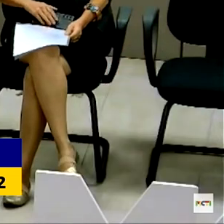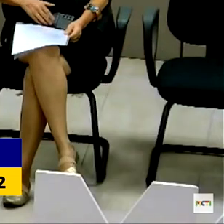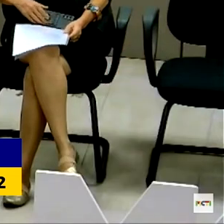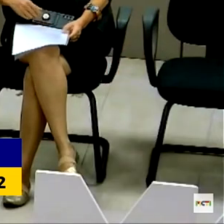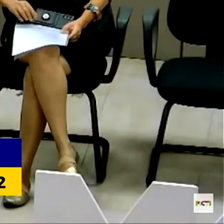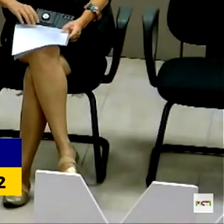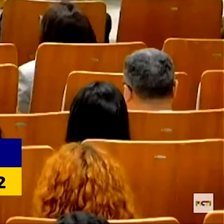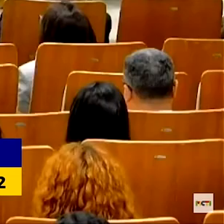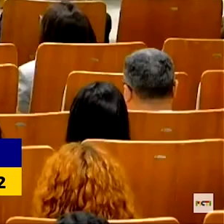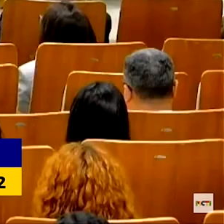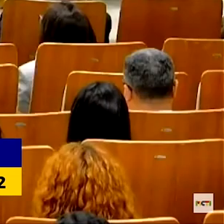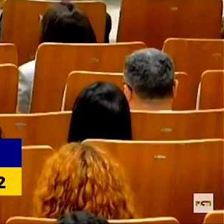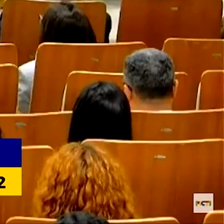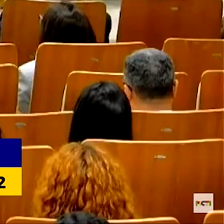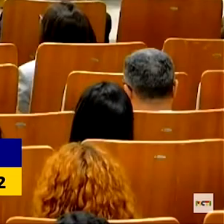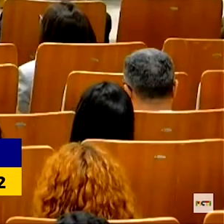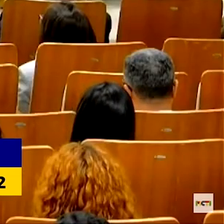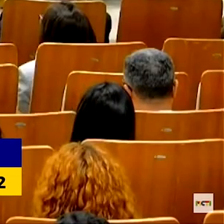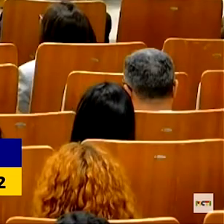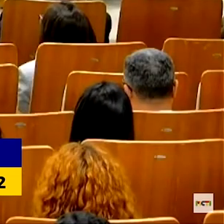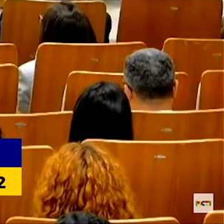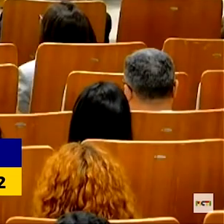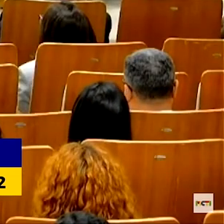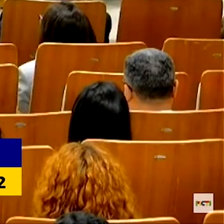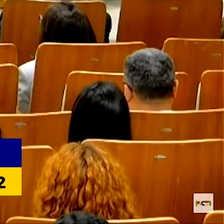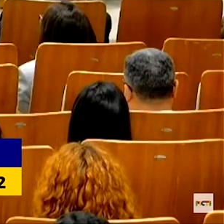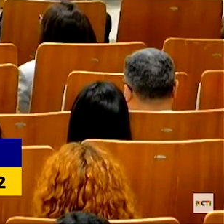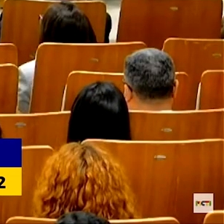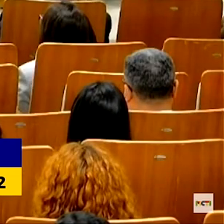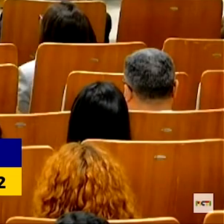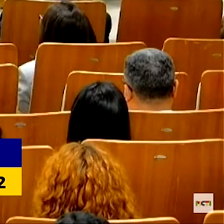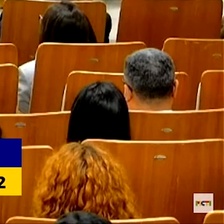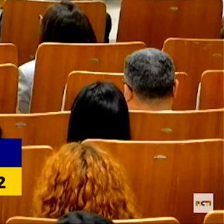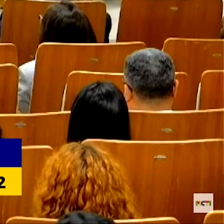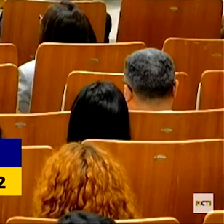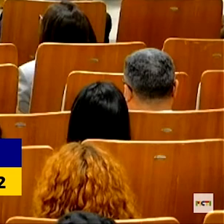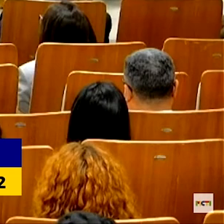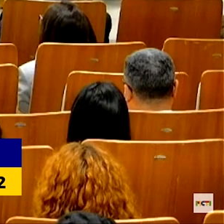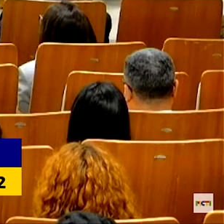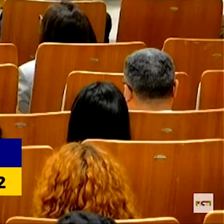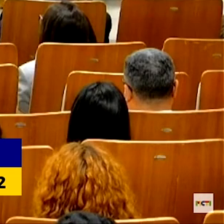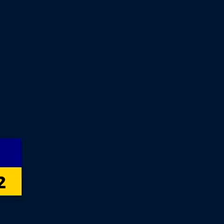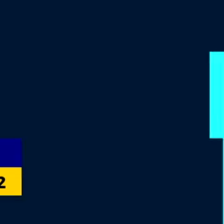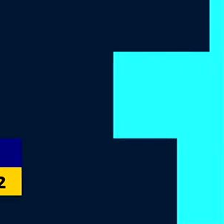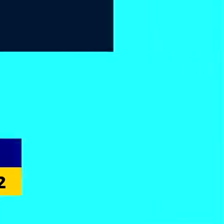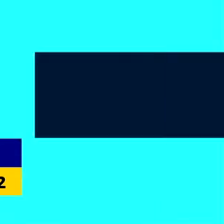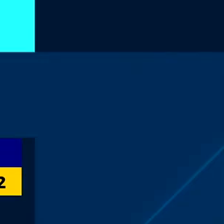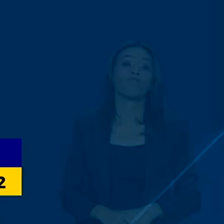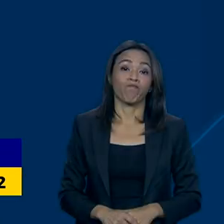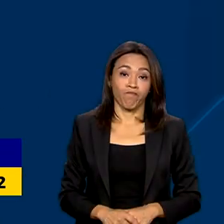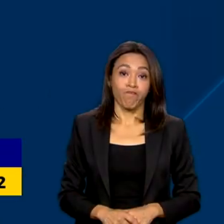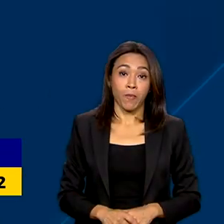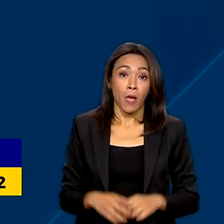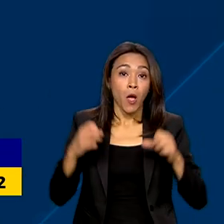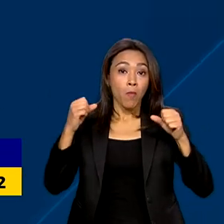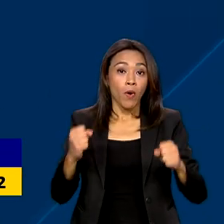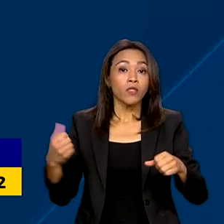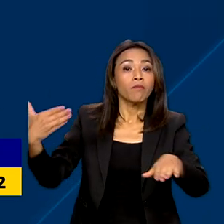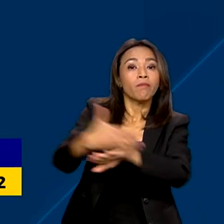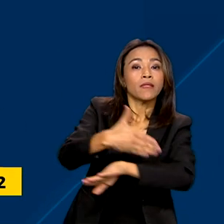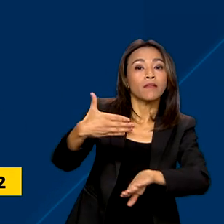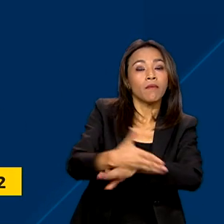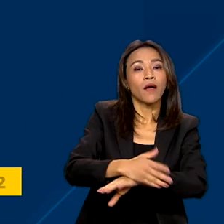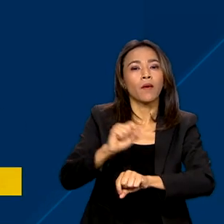podemos investir e agir para que vidas sejam salvas. Podem participar da campanha